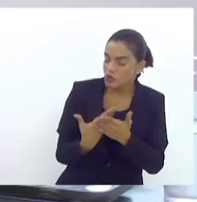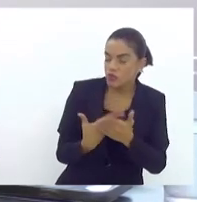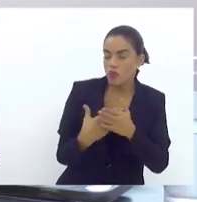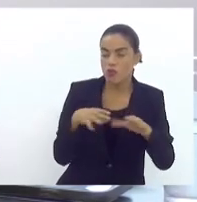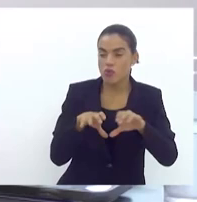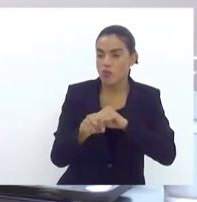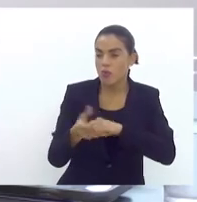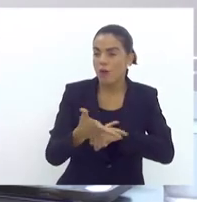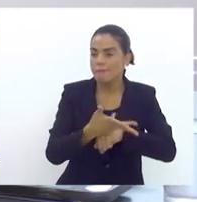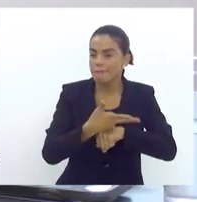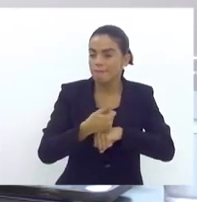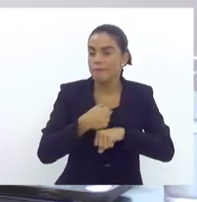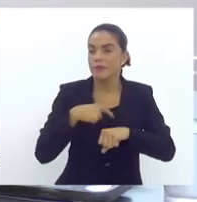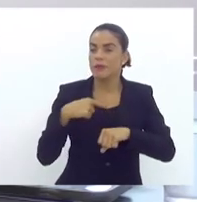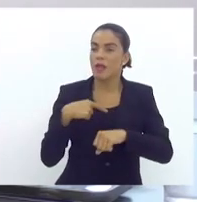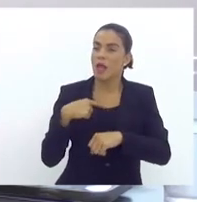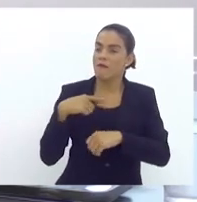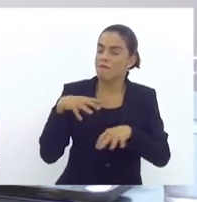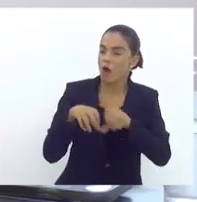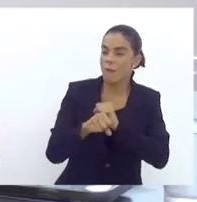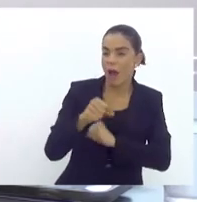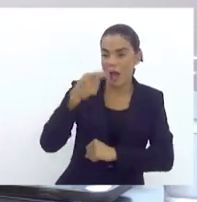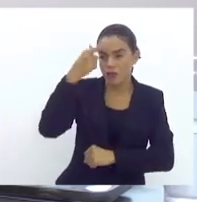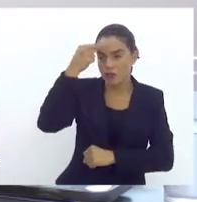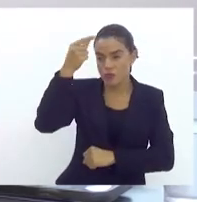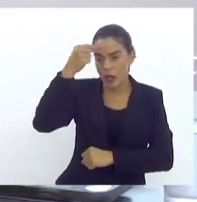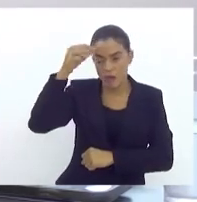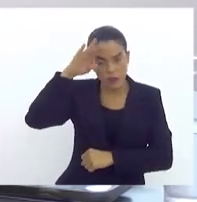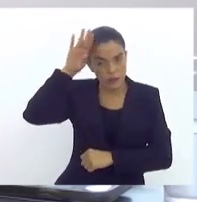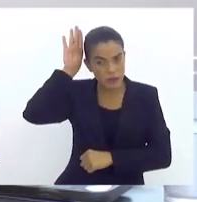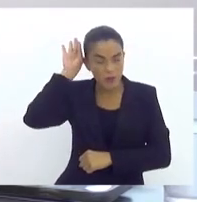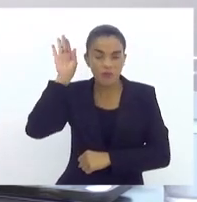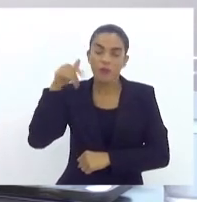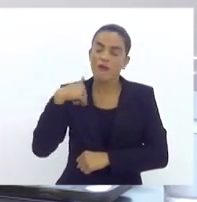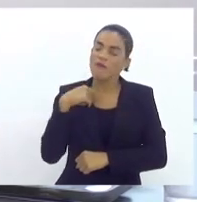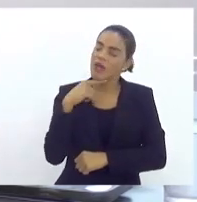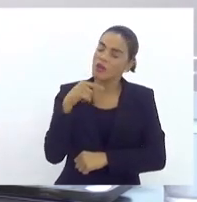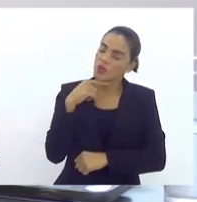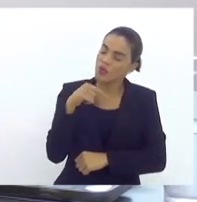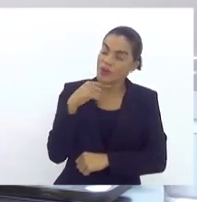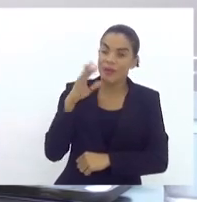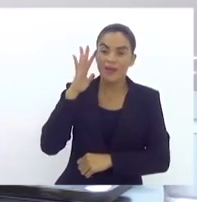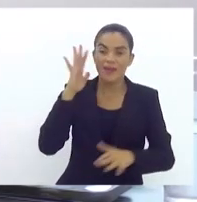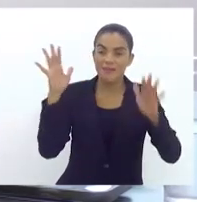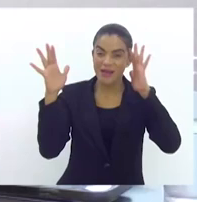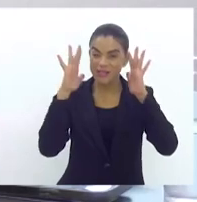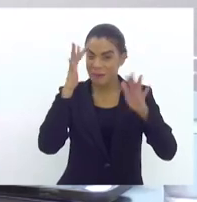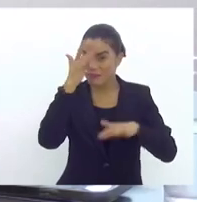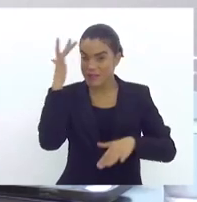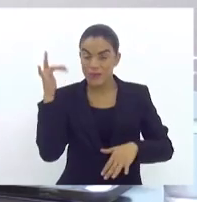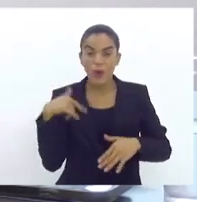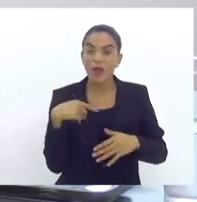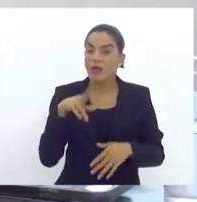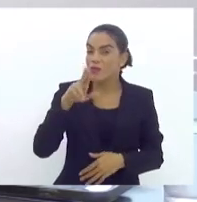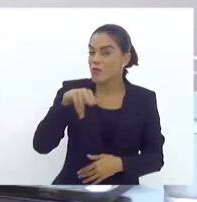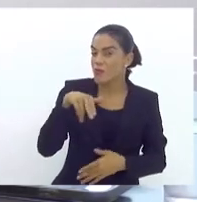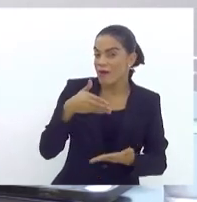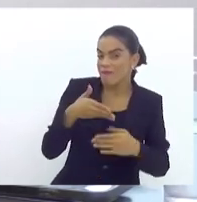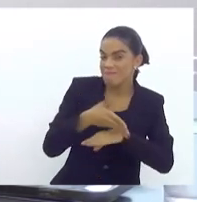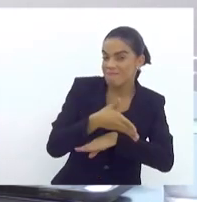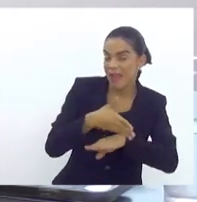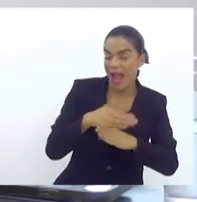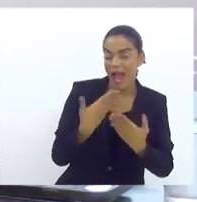qualificação um nível superior se deixou um pouco de questionamento imagine aquele que tá lá embaixo né